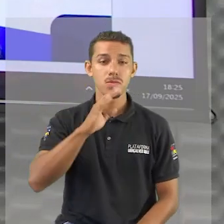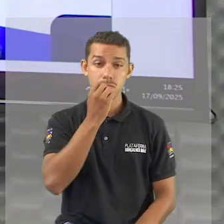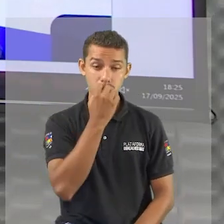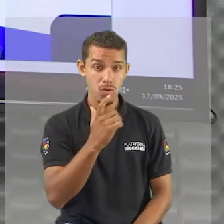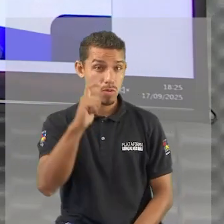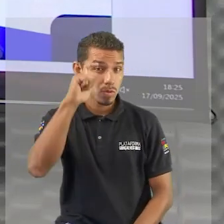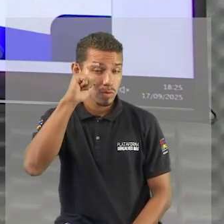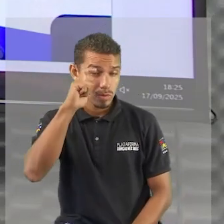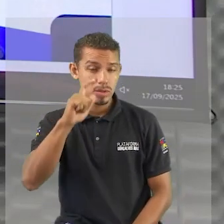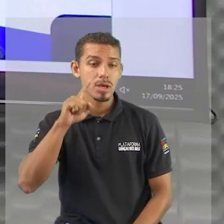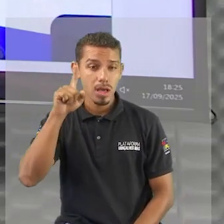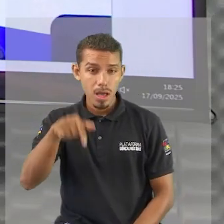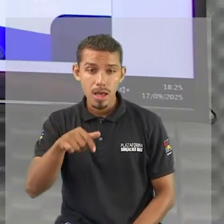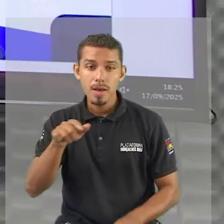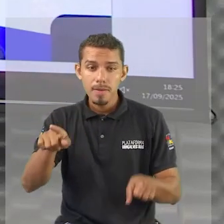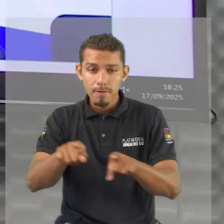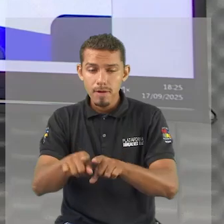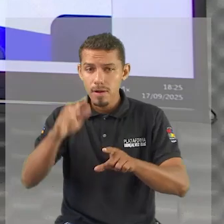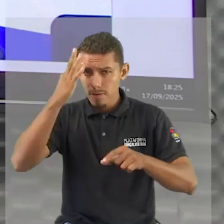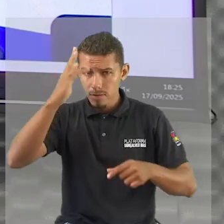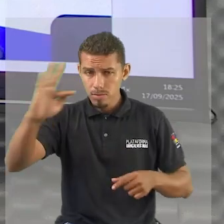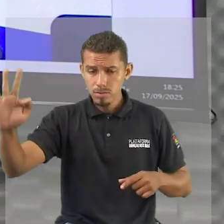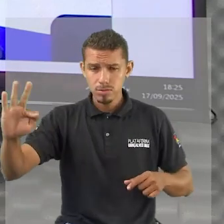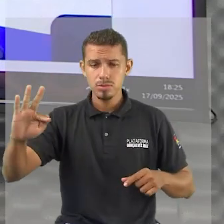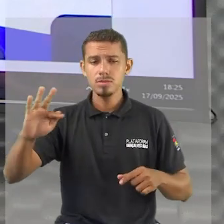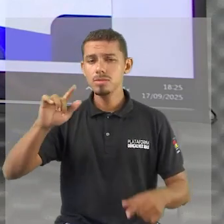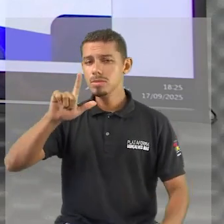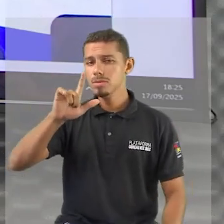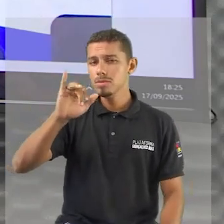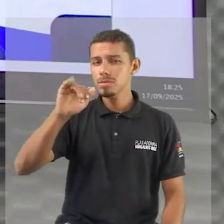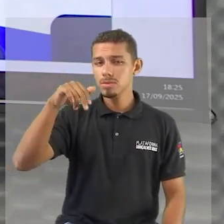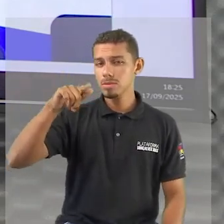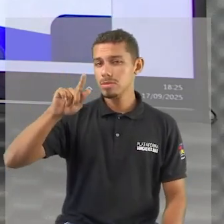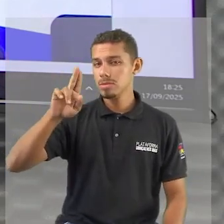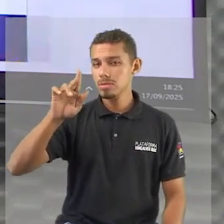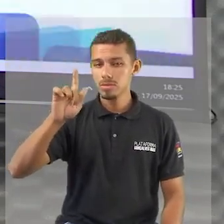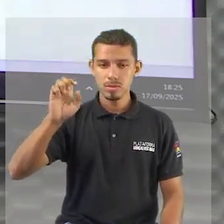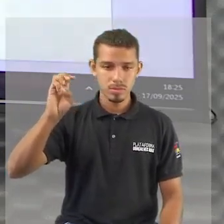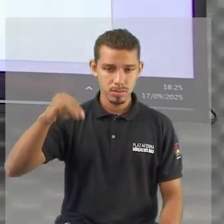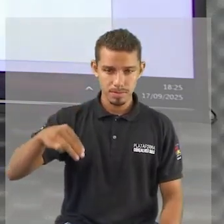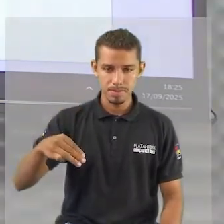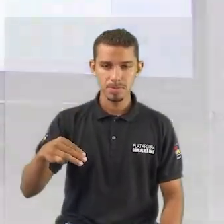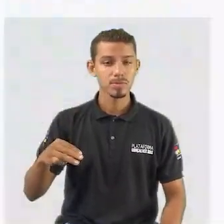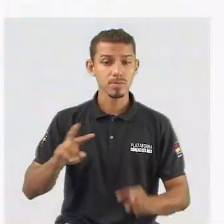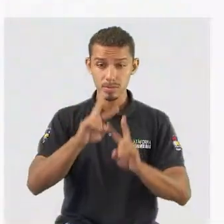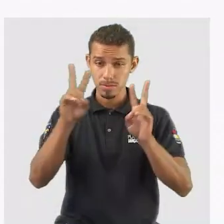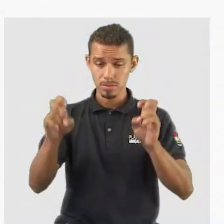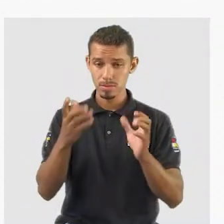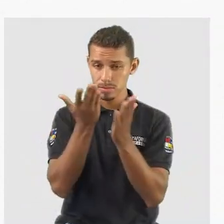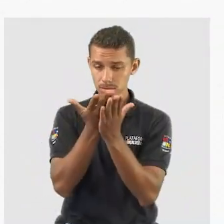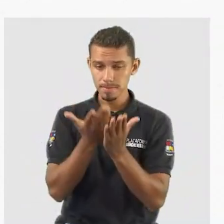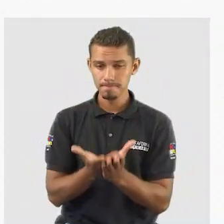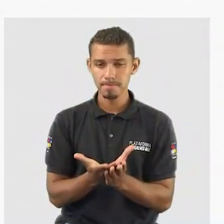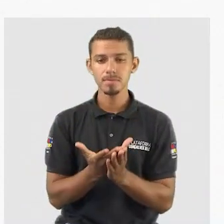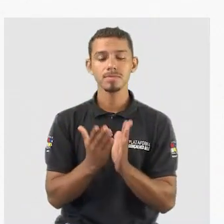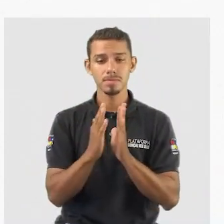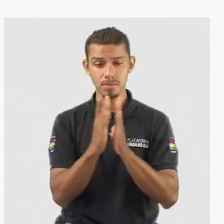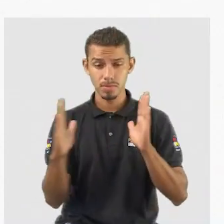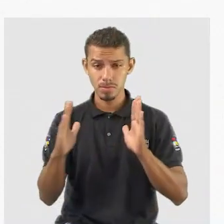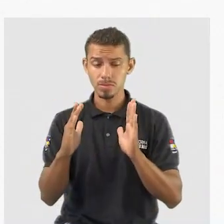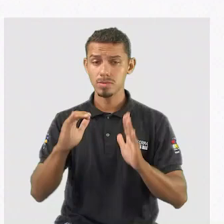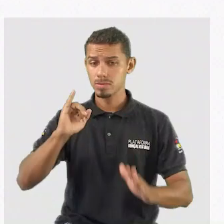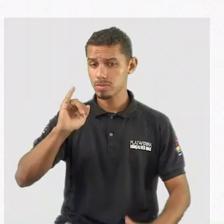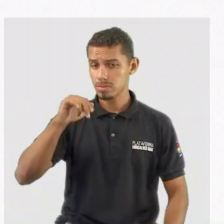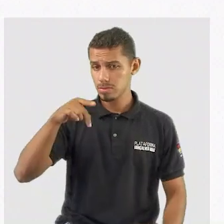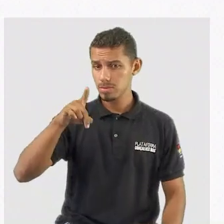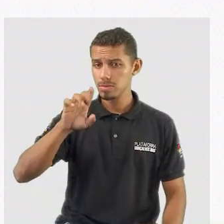muito interessante, que é a filosofia da linguagem, tá? Então vamos lá, o tema da nossa aula é justamente uma